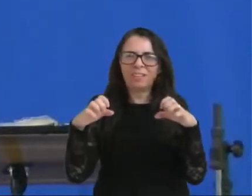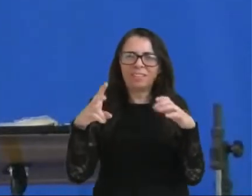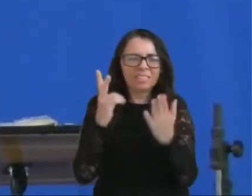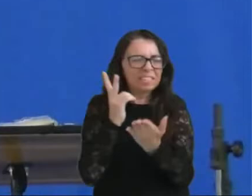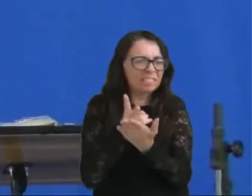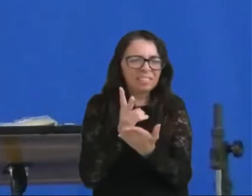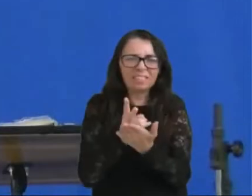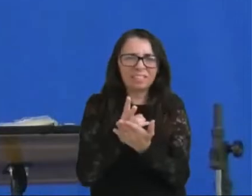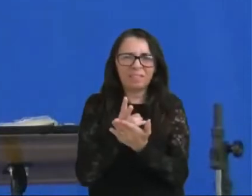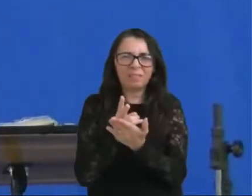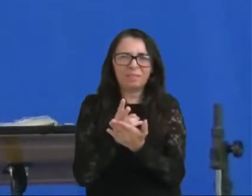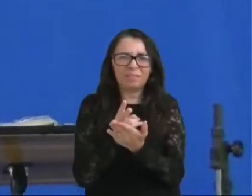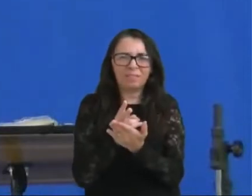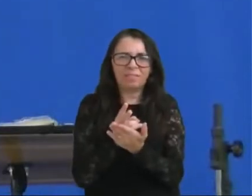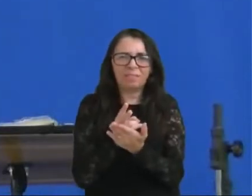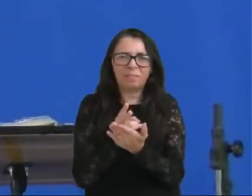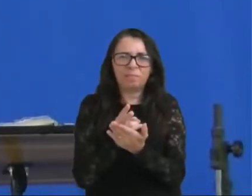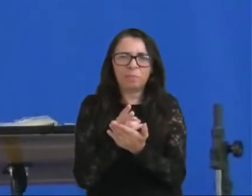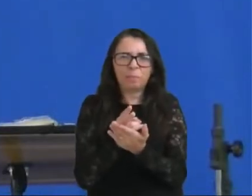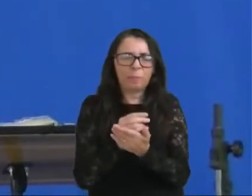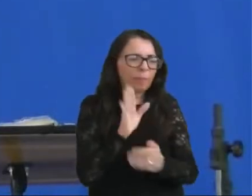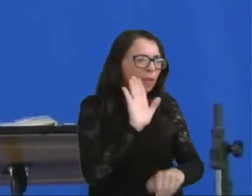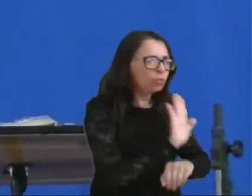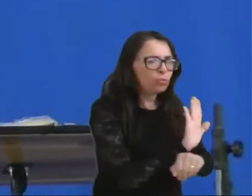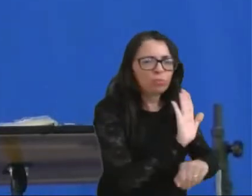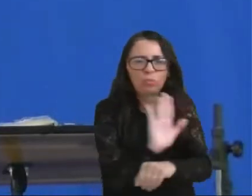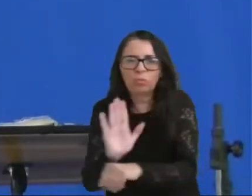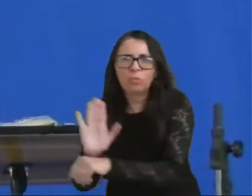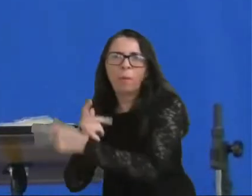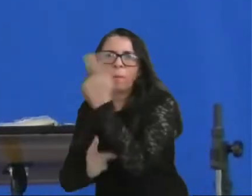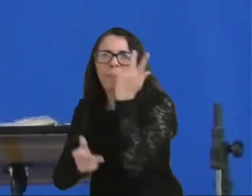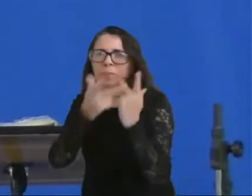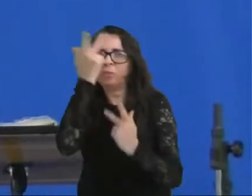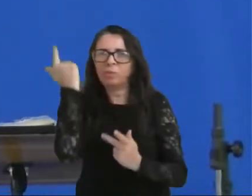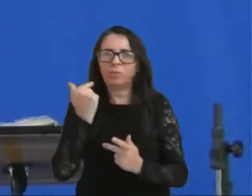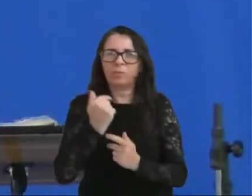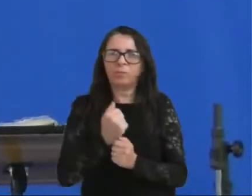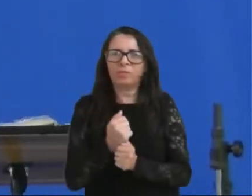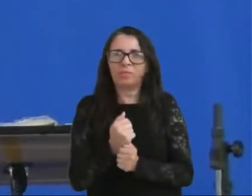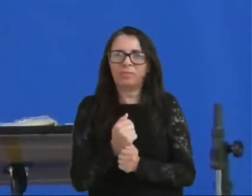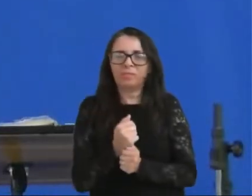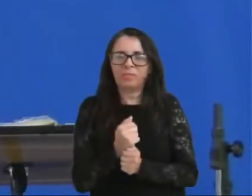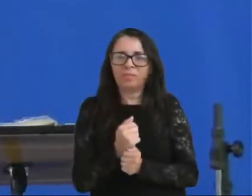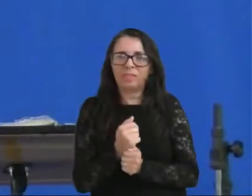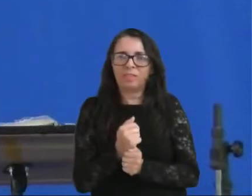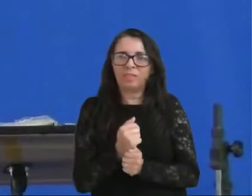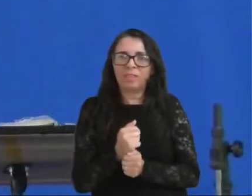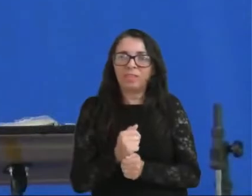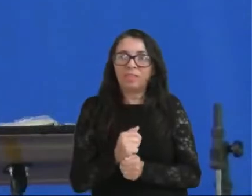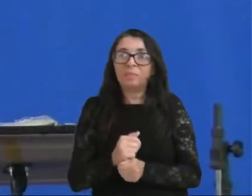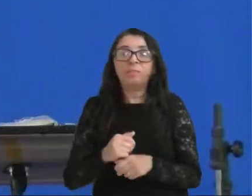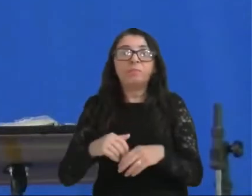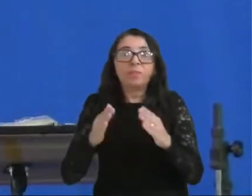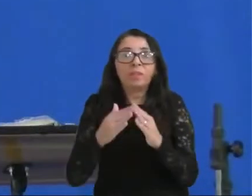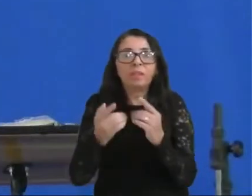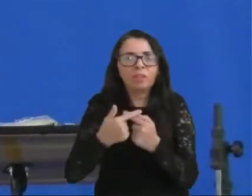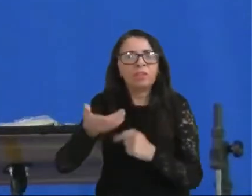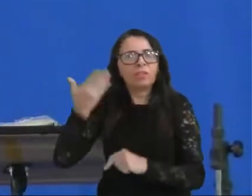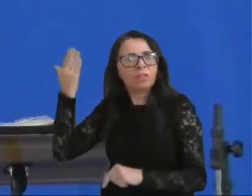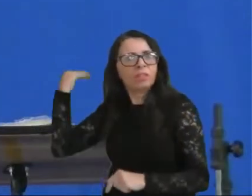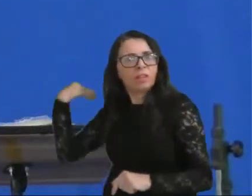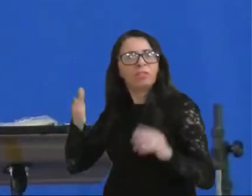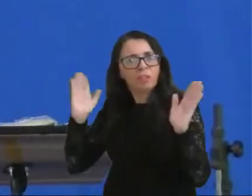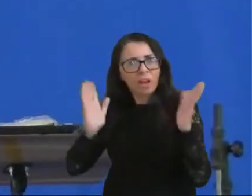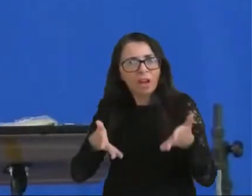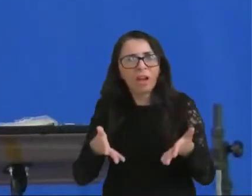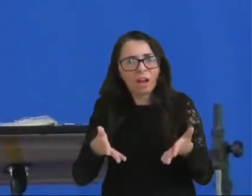pessoas envolvidas com a obra de Deus. A igreja de Éfeso não era apenas uma igreja teórica,